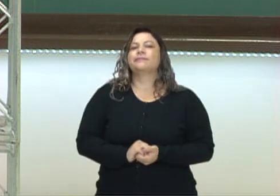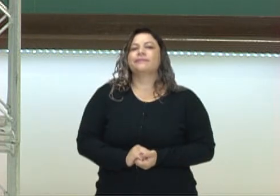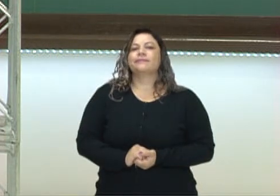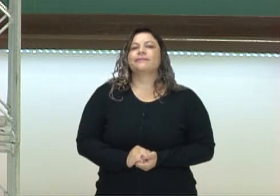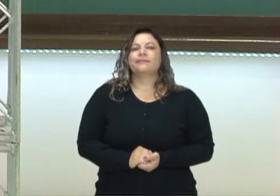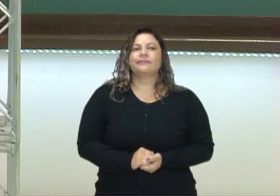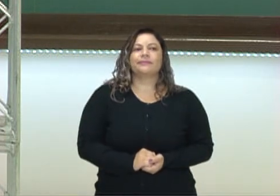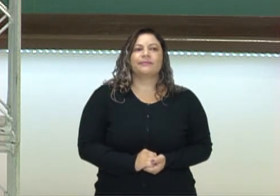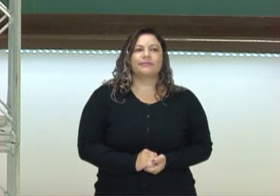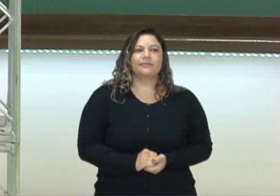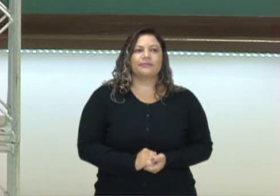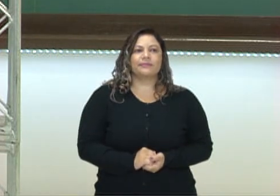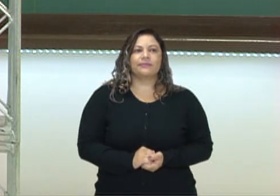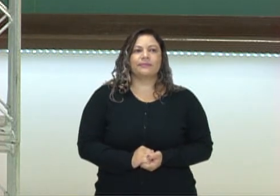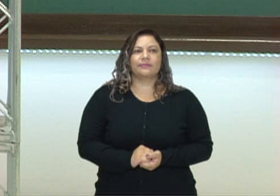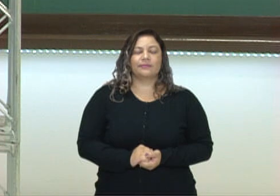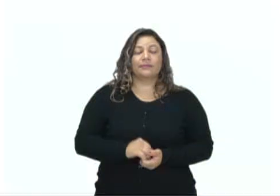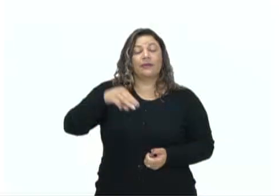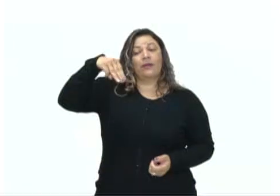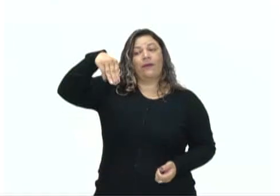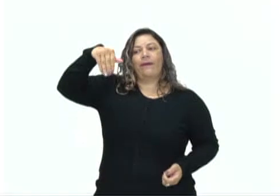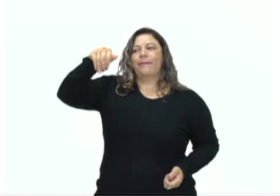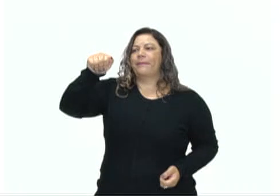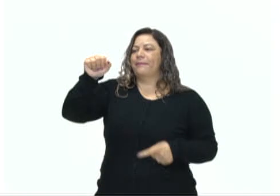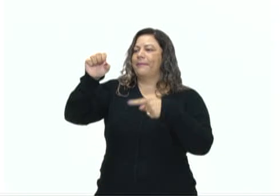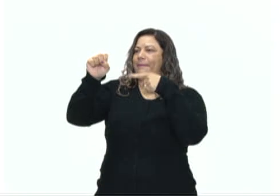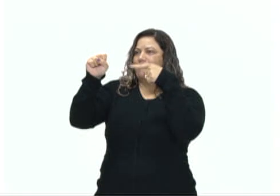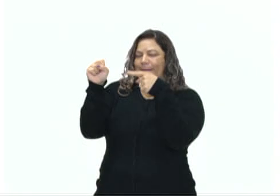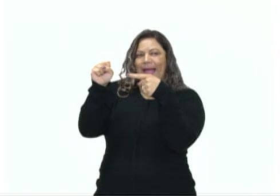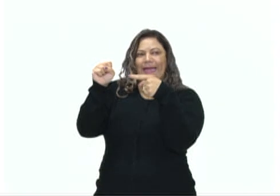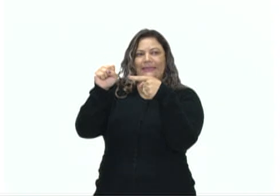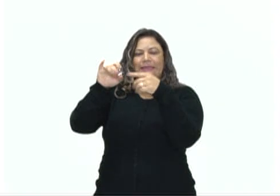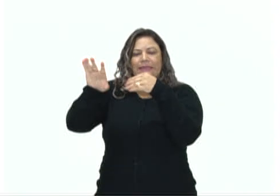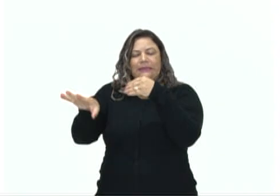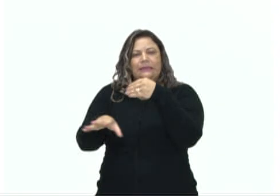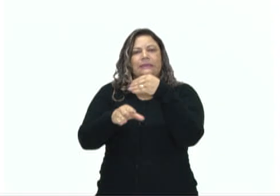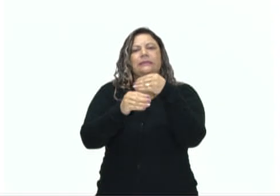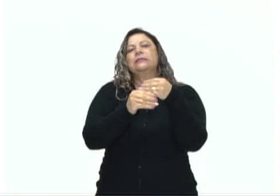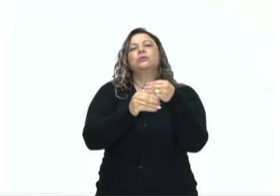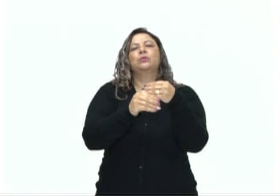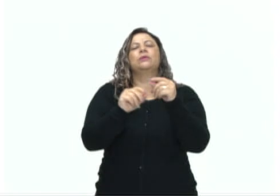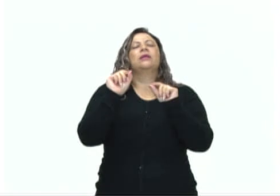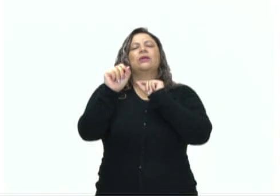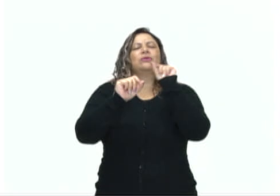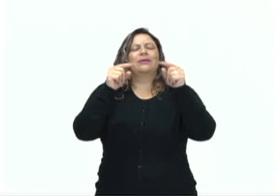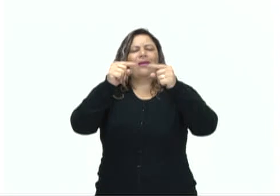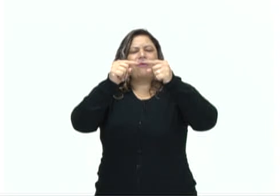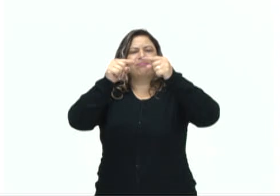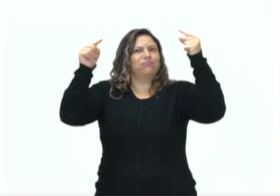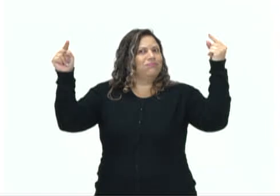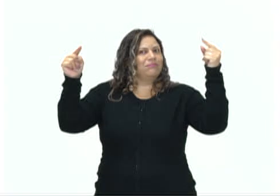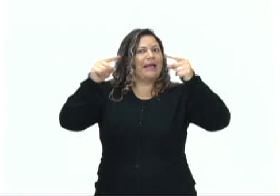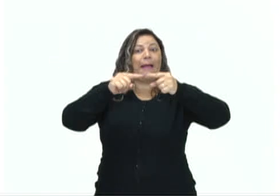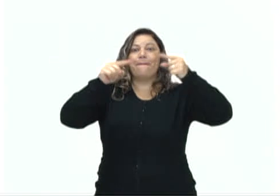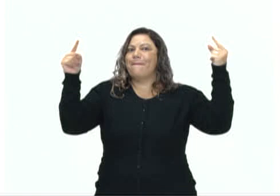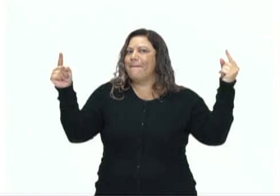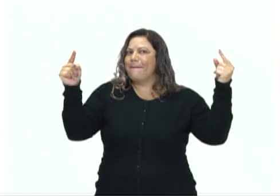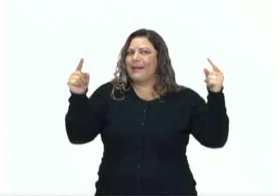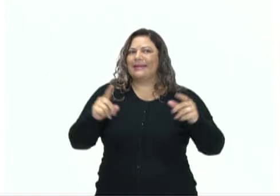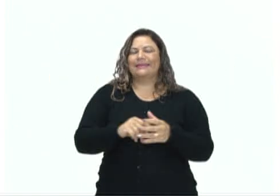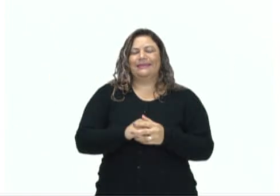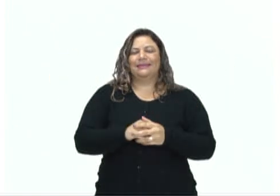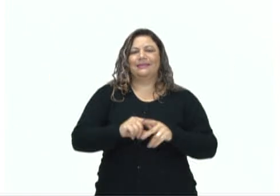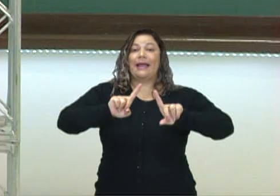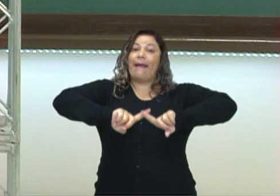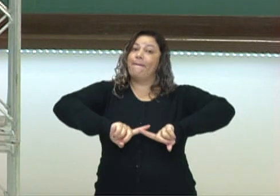Vejamos. A conjunção mas introduz uma informação de oposição em relação ao que foi dito